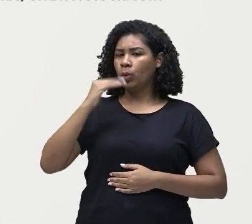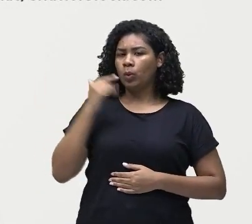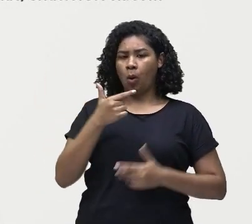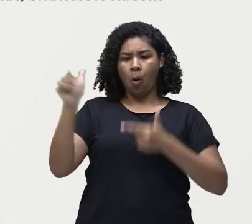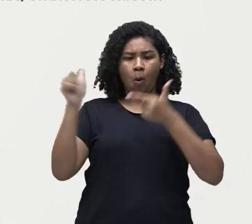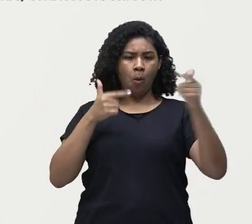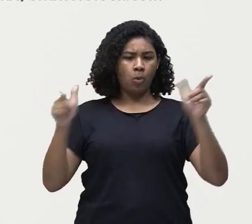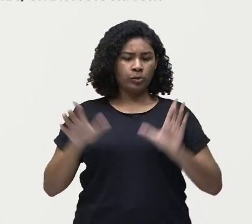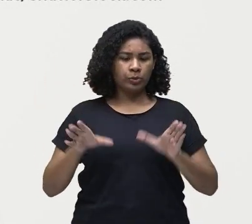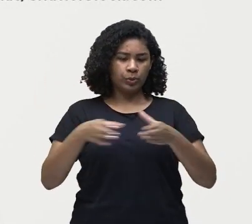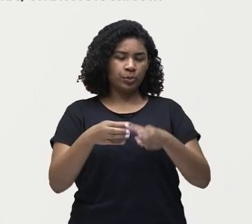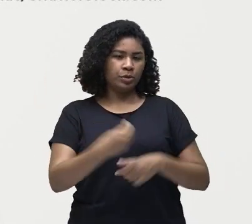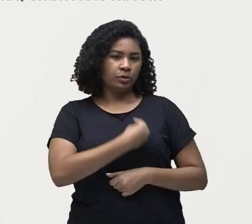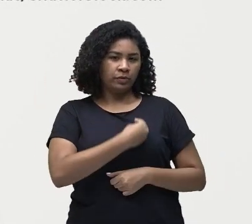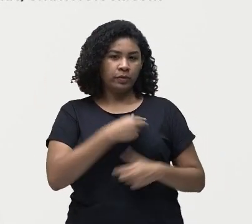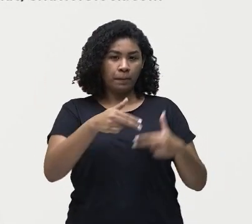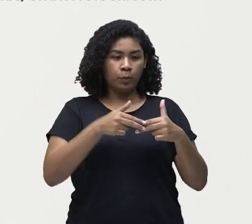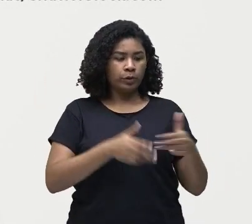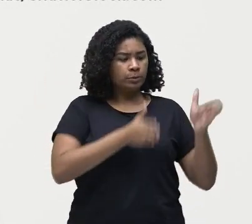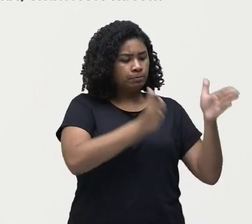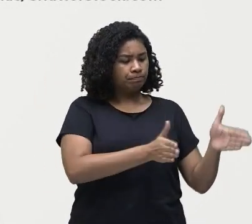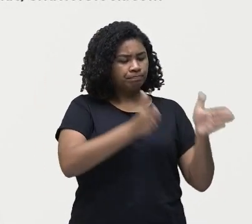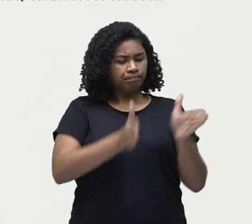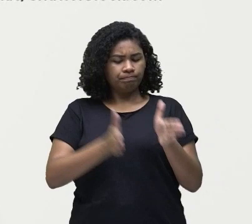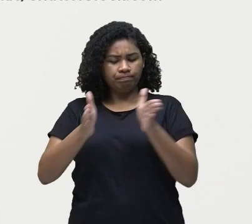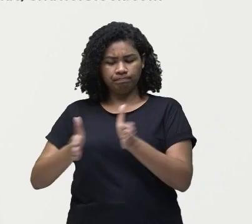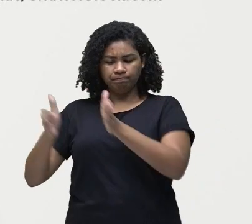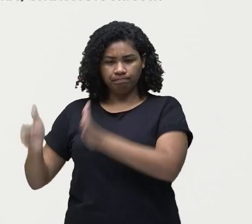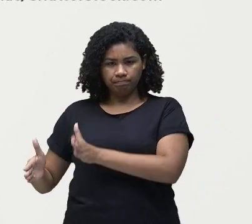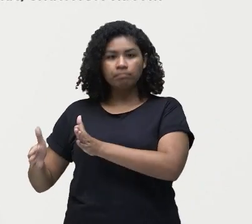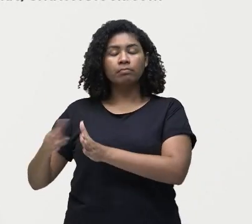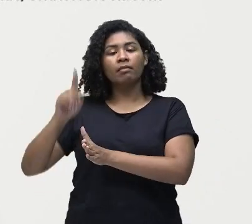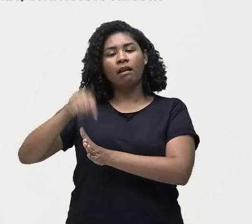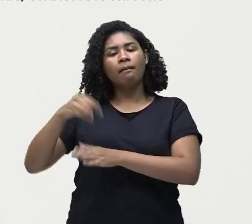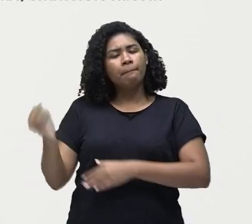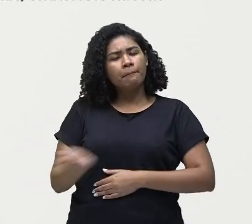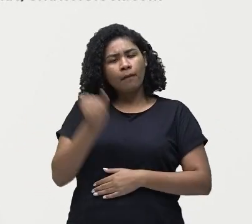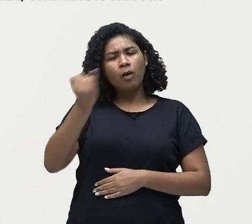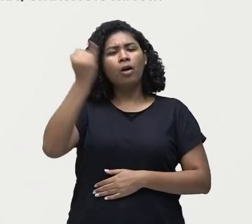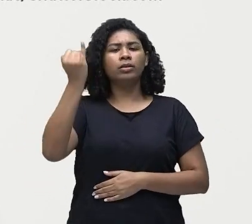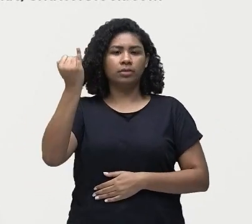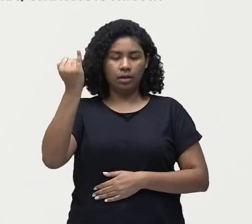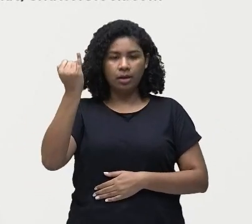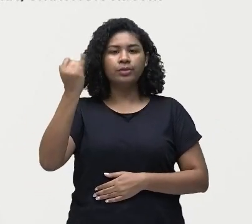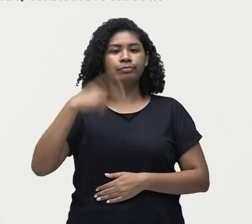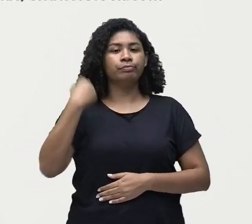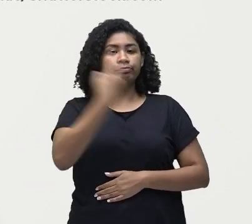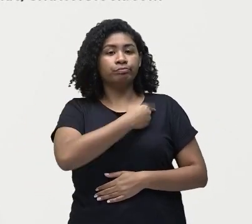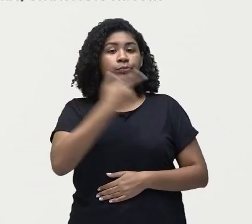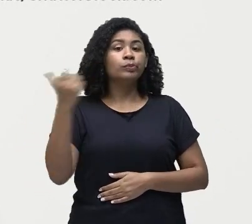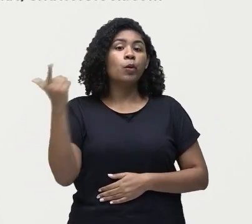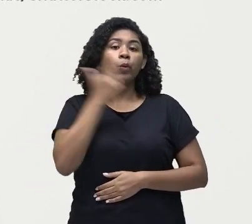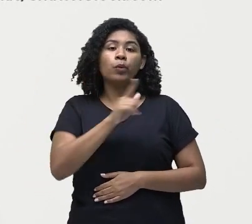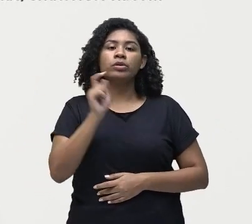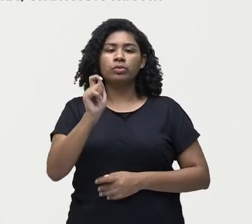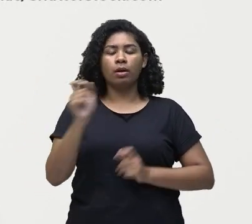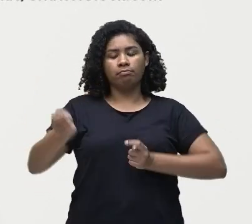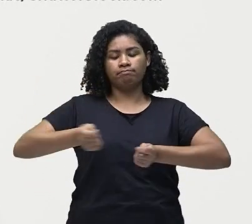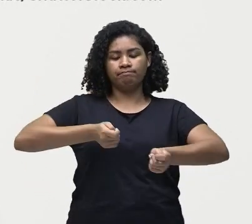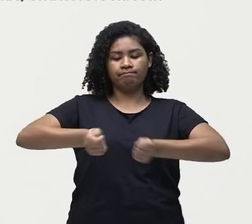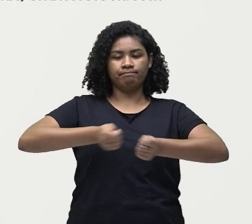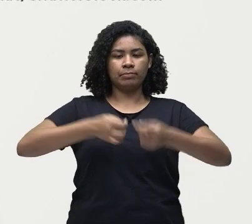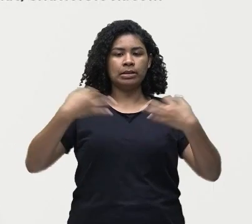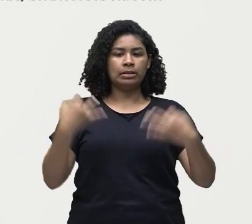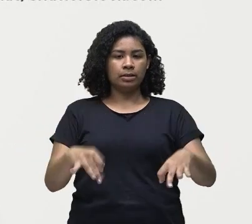papel de cada consumidor na cadeia alimentar para que a gente consiga ter um equilíbrio. E o